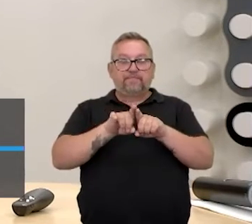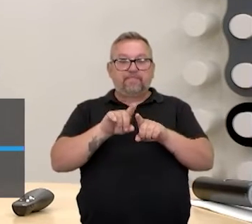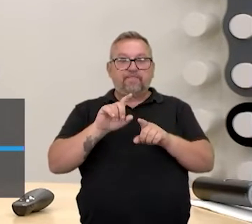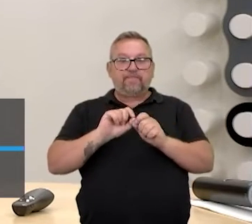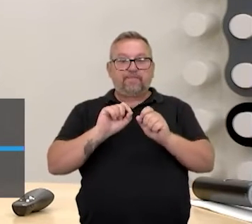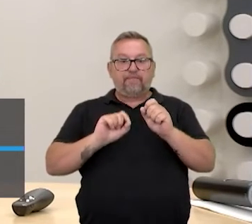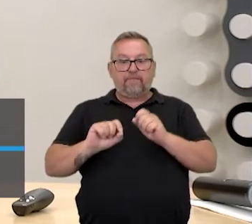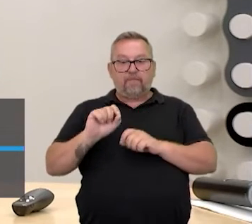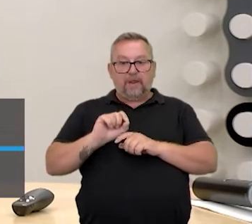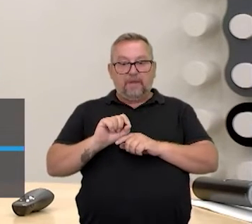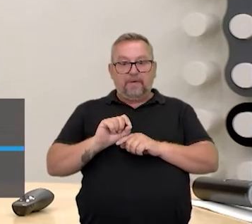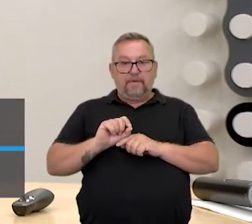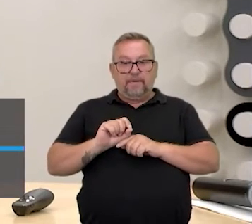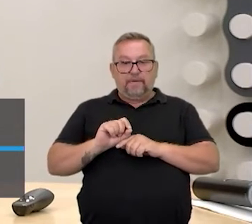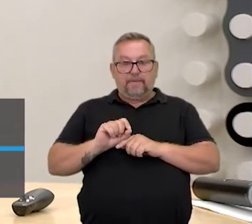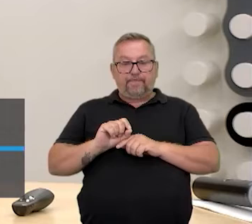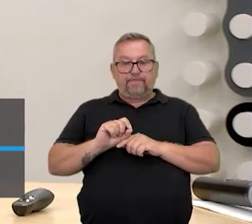aí